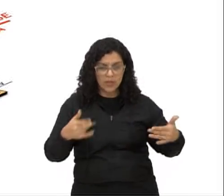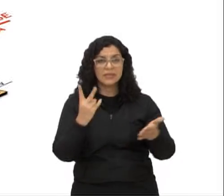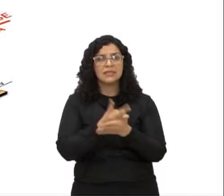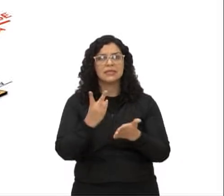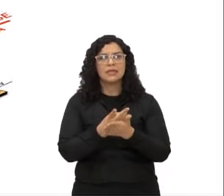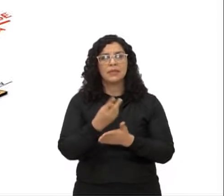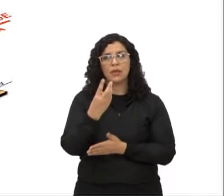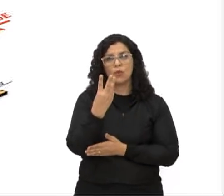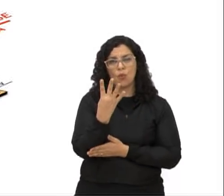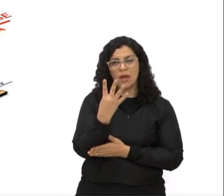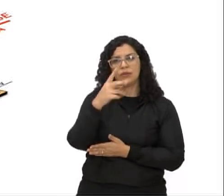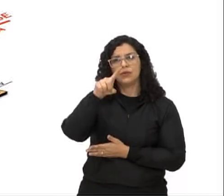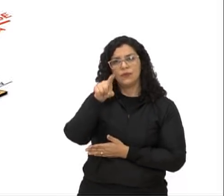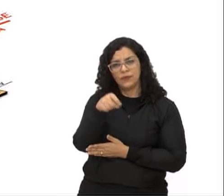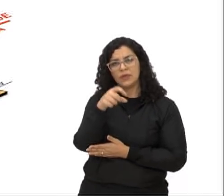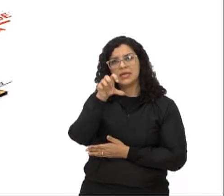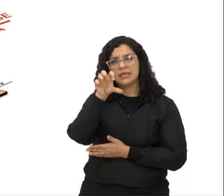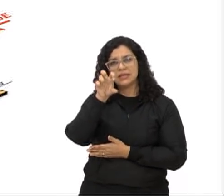de